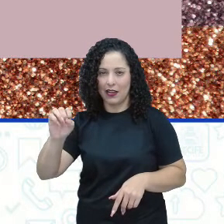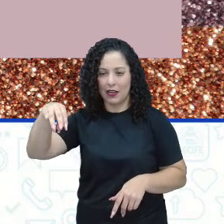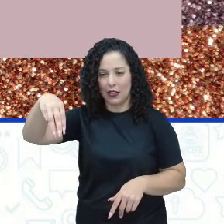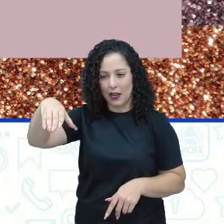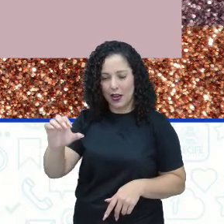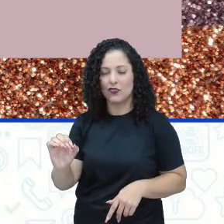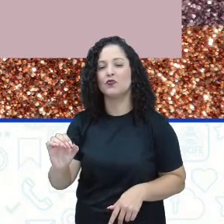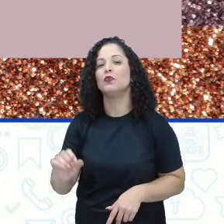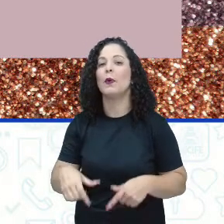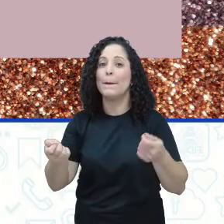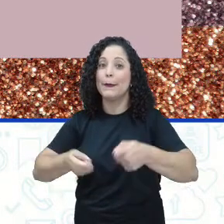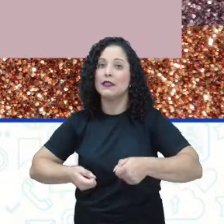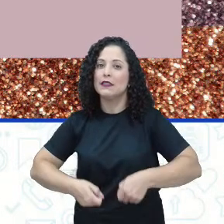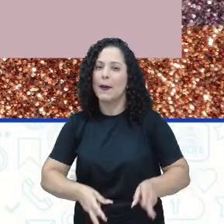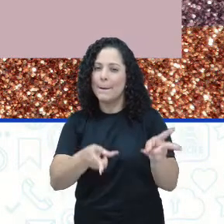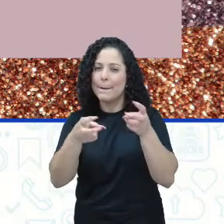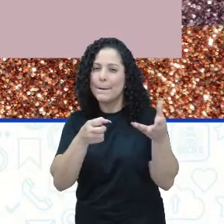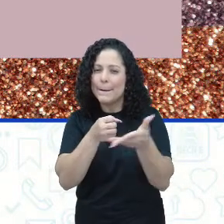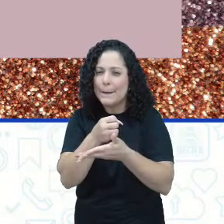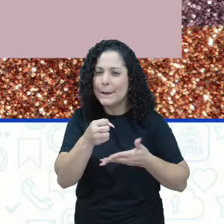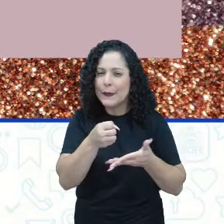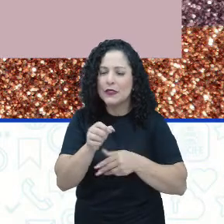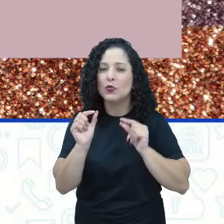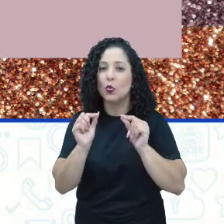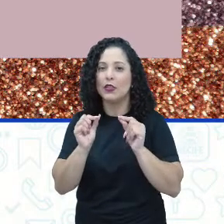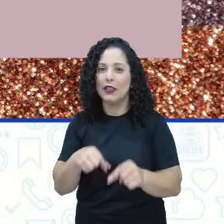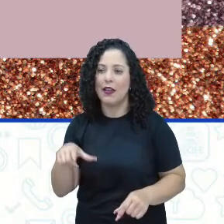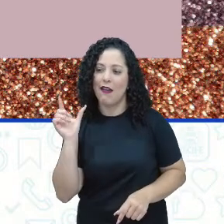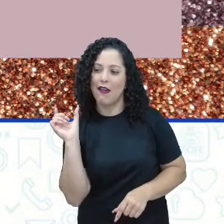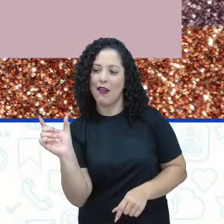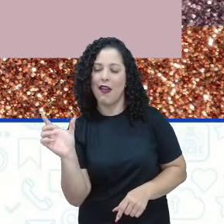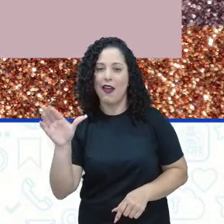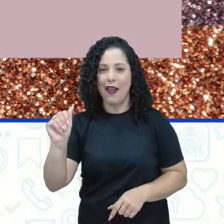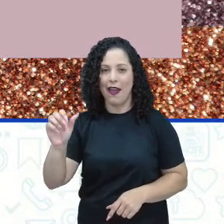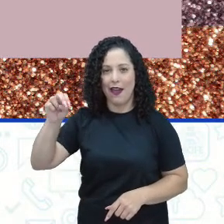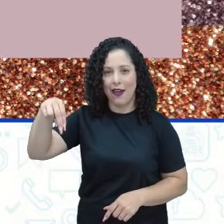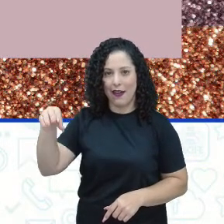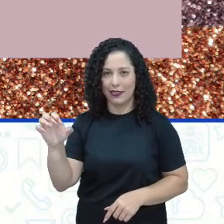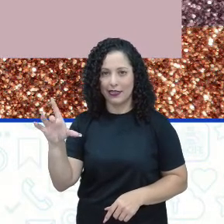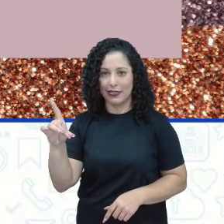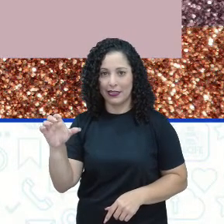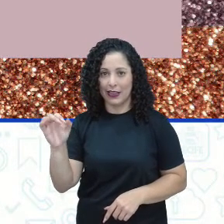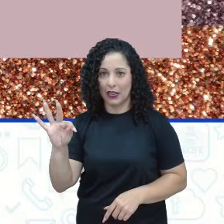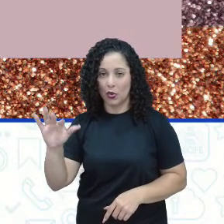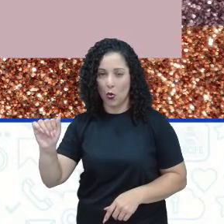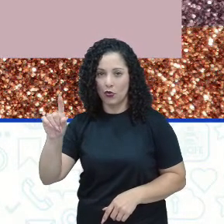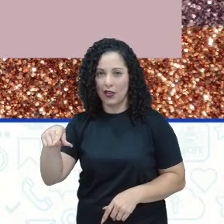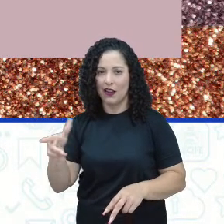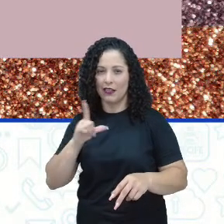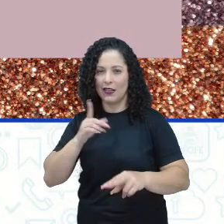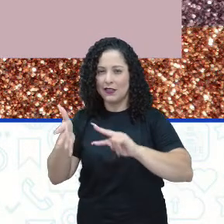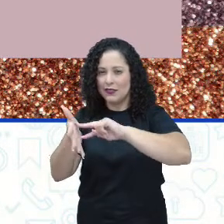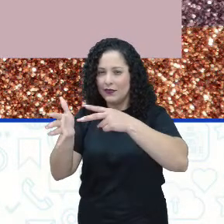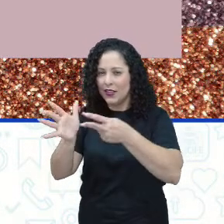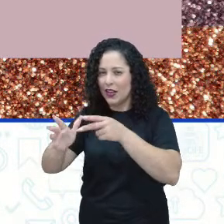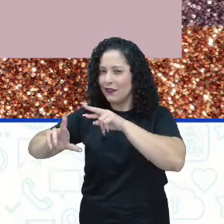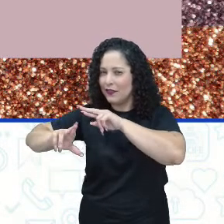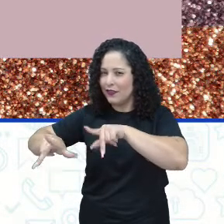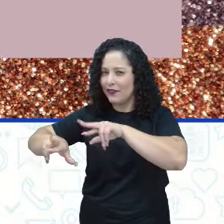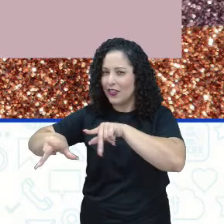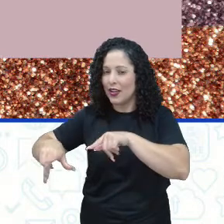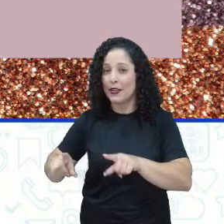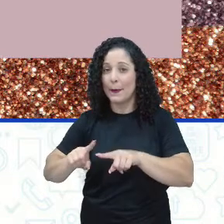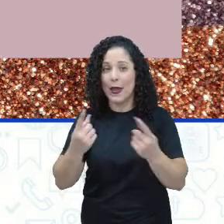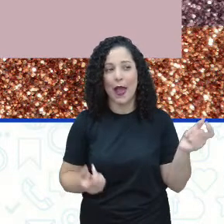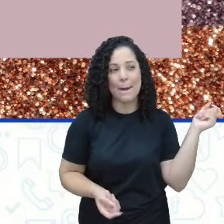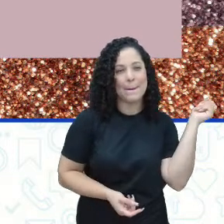detalhe básico. A grosso modo, a anedota sempre apresenta um duplo sentido, enquanto a piada costuma